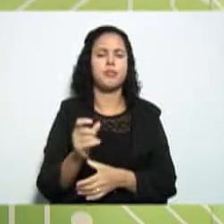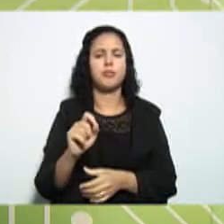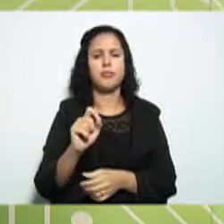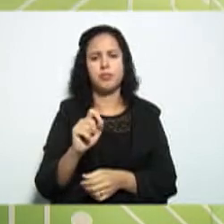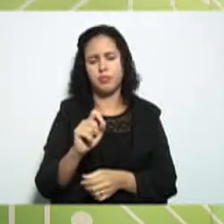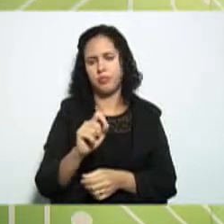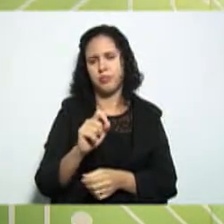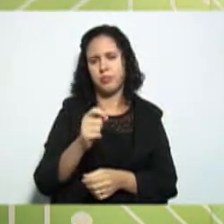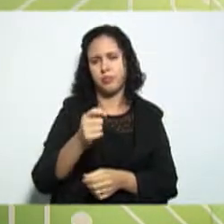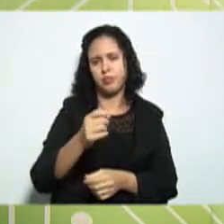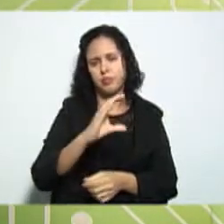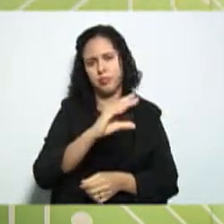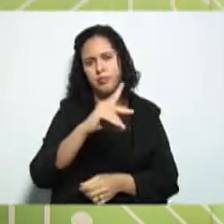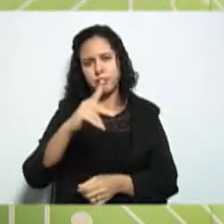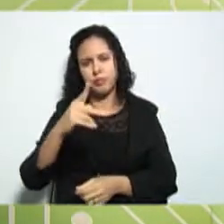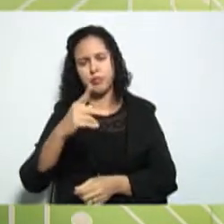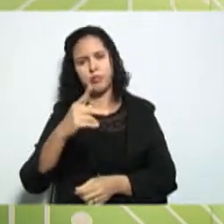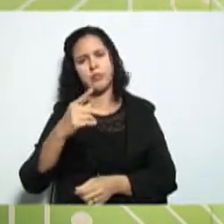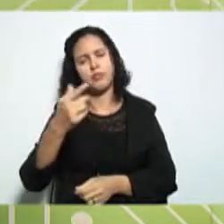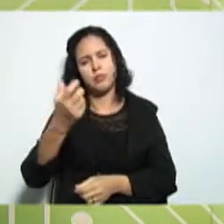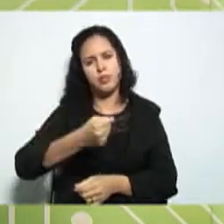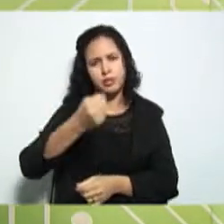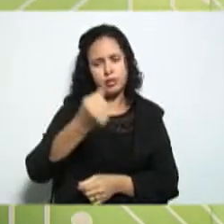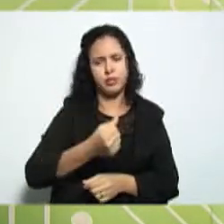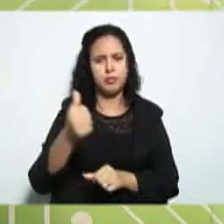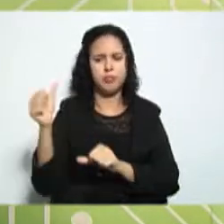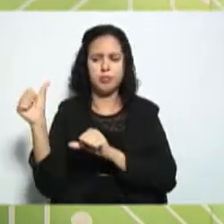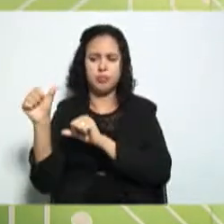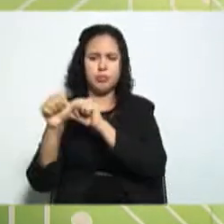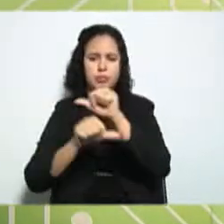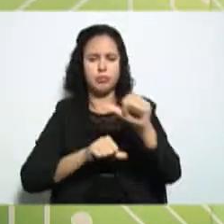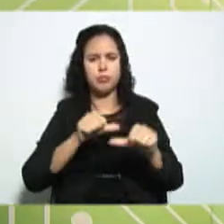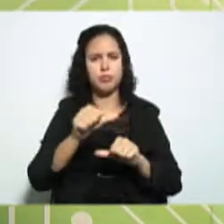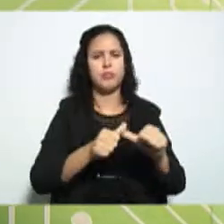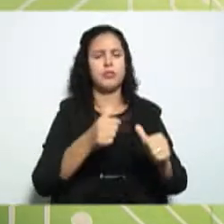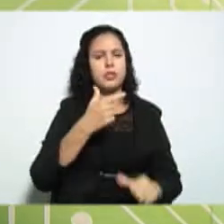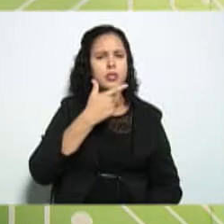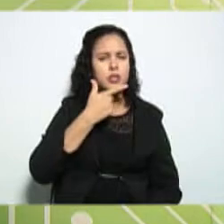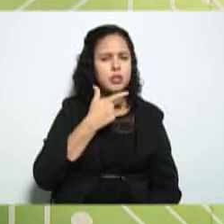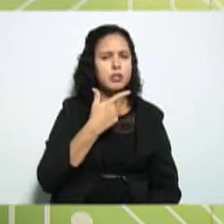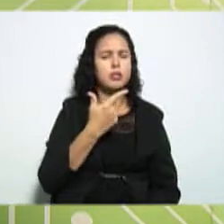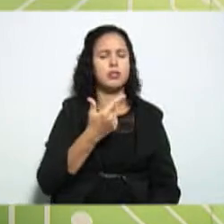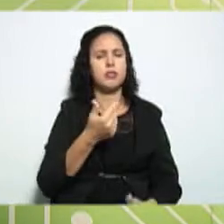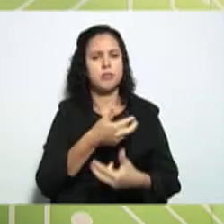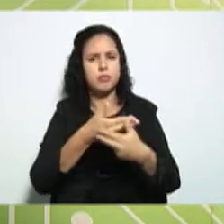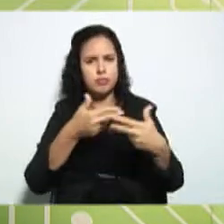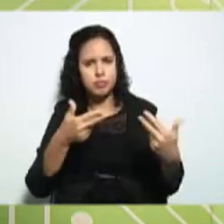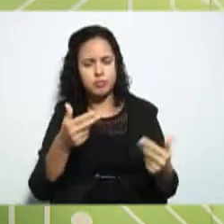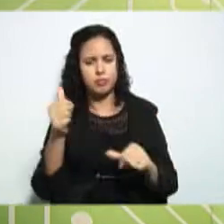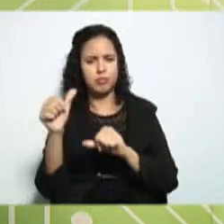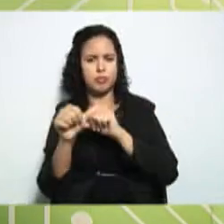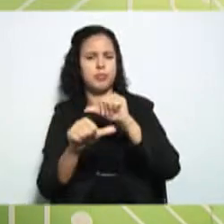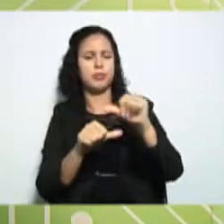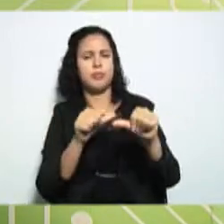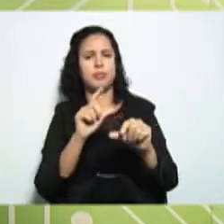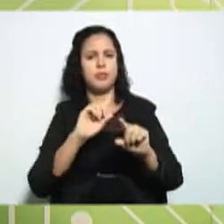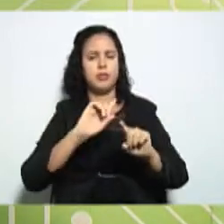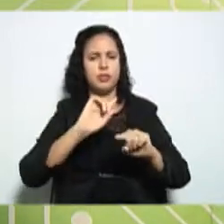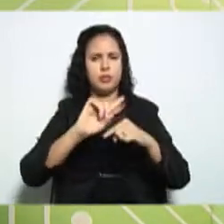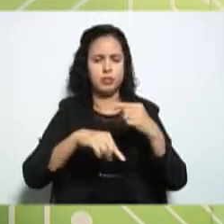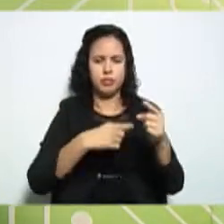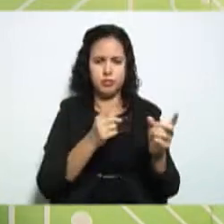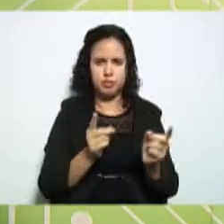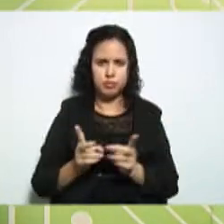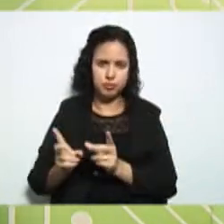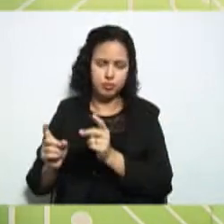manteigas, vários produtos que são saudáveis, são da nossa região, beneficiam a economia local, a agricultura local, e